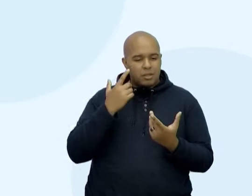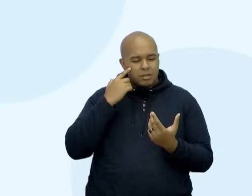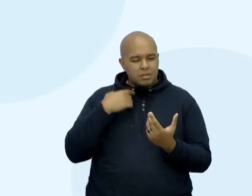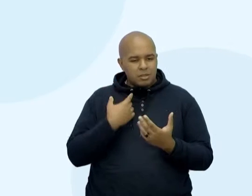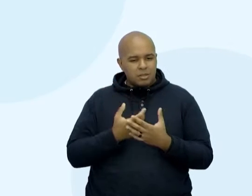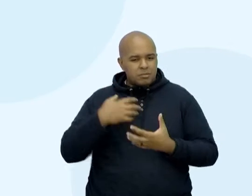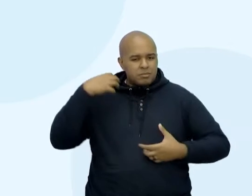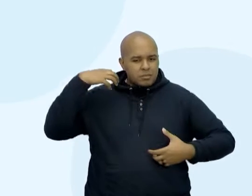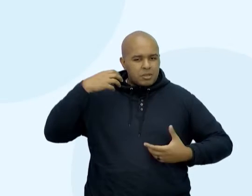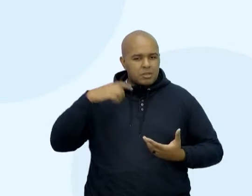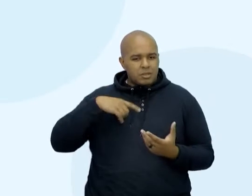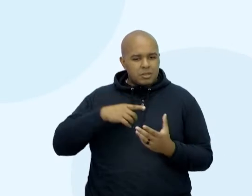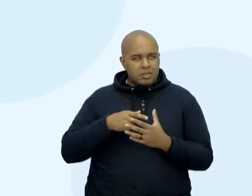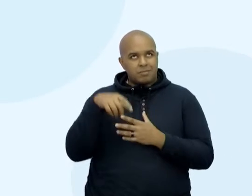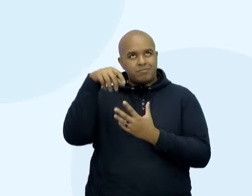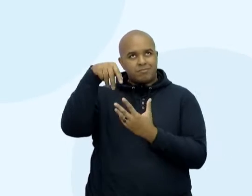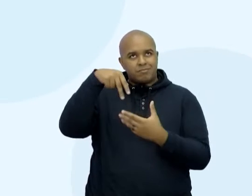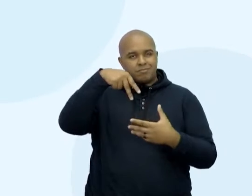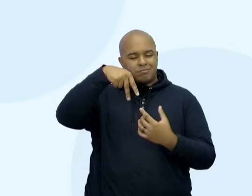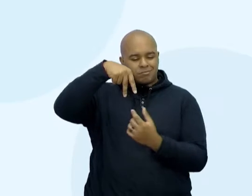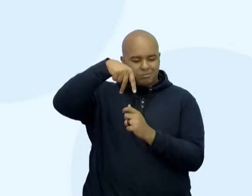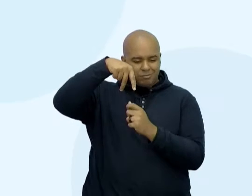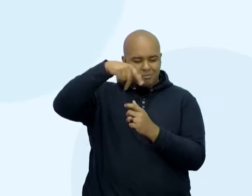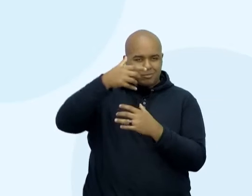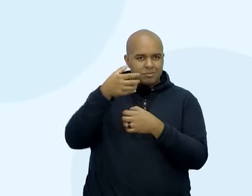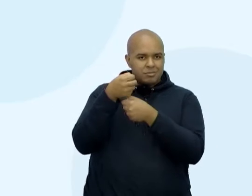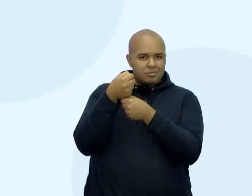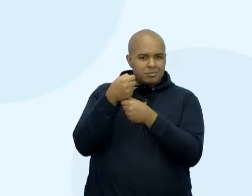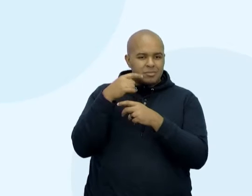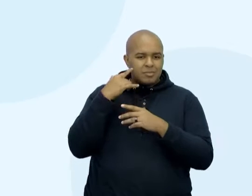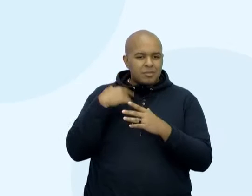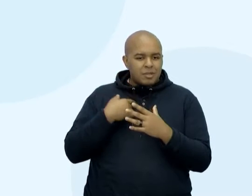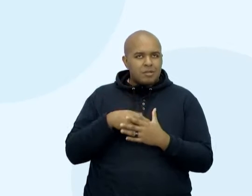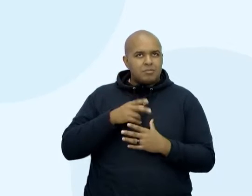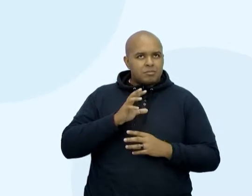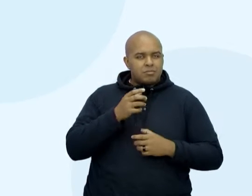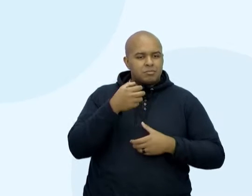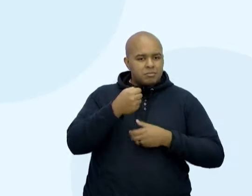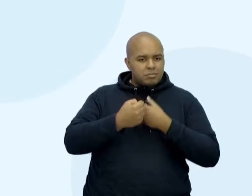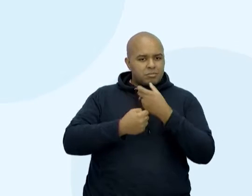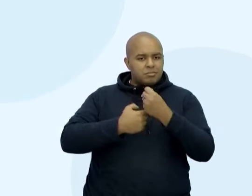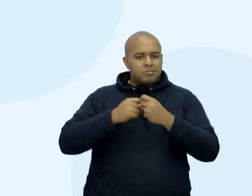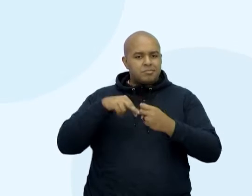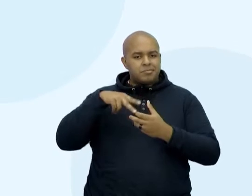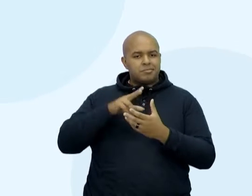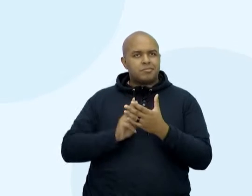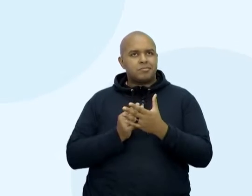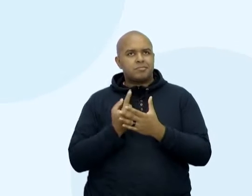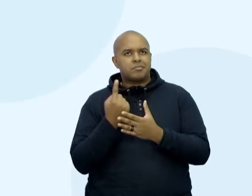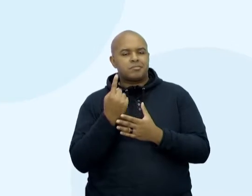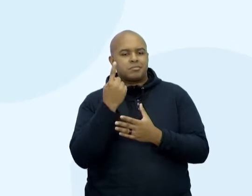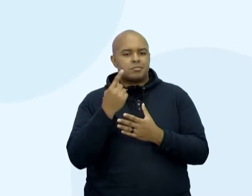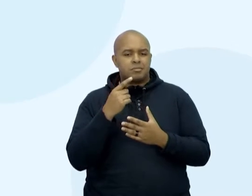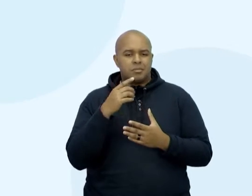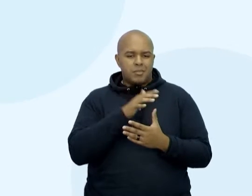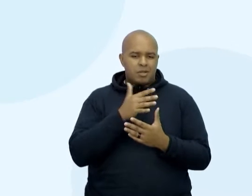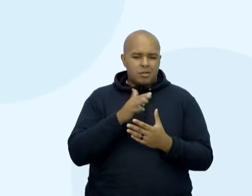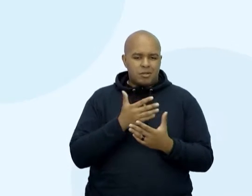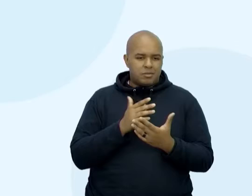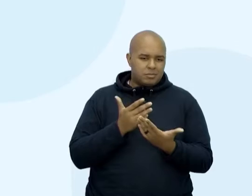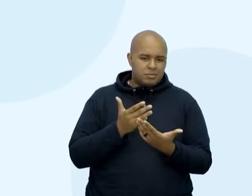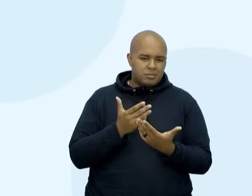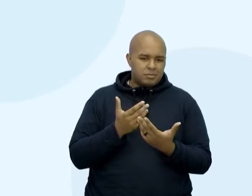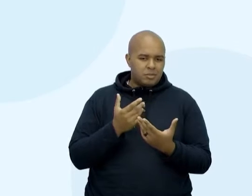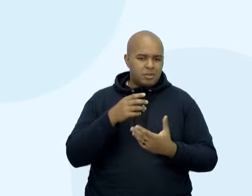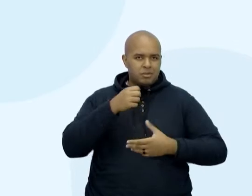tem um macaco que está pendurado nessa tira e ele está subindo em direção ao teto numa velocidade